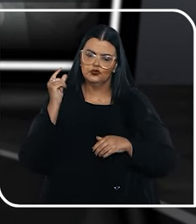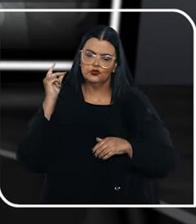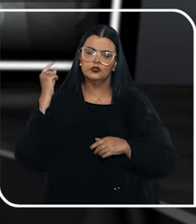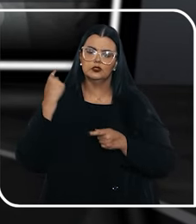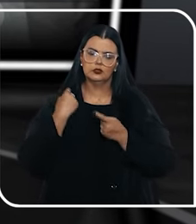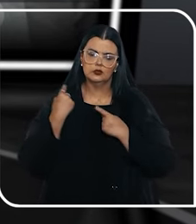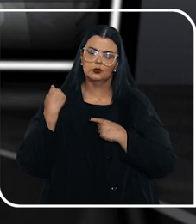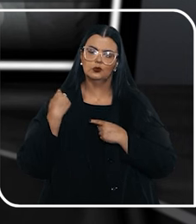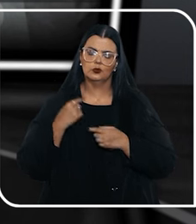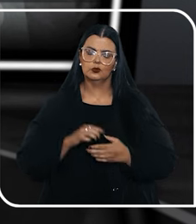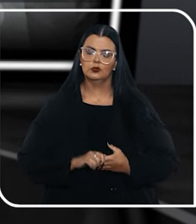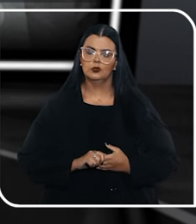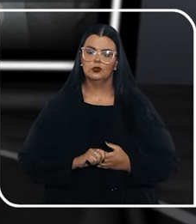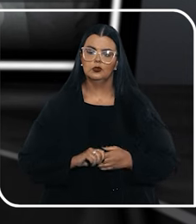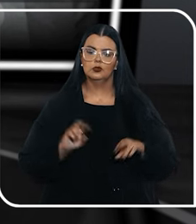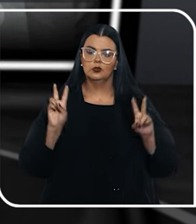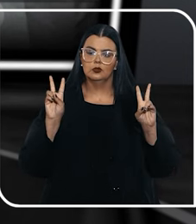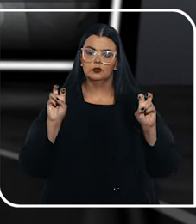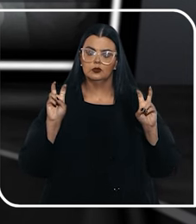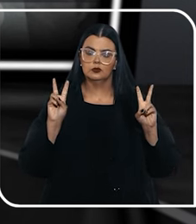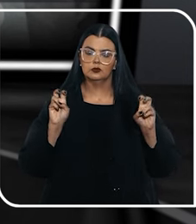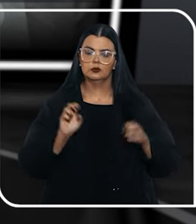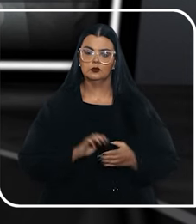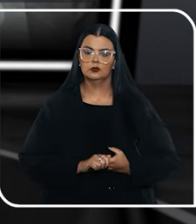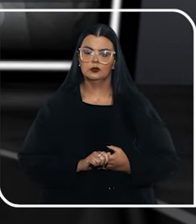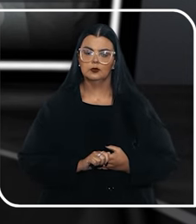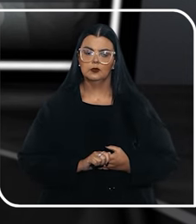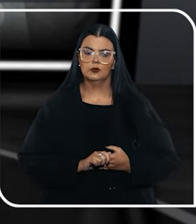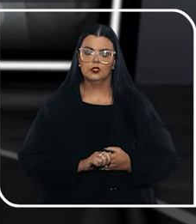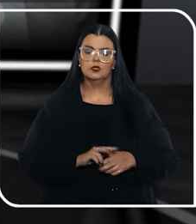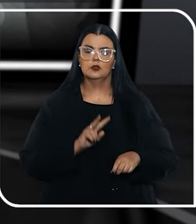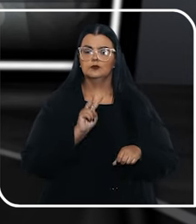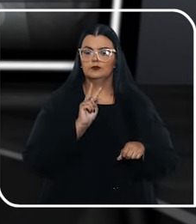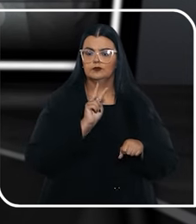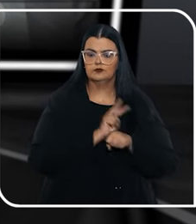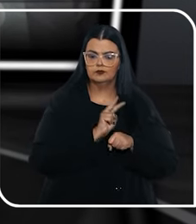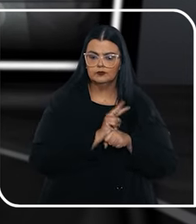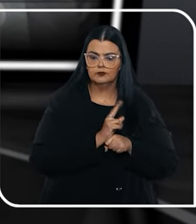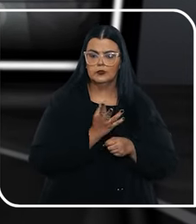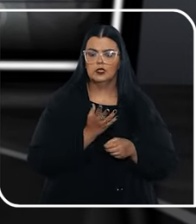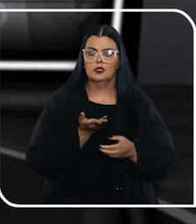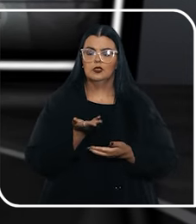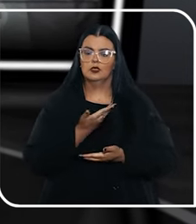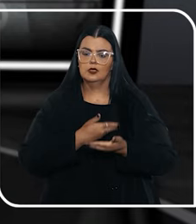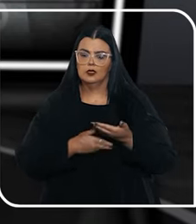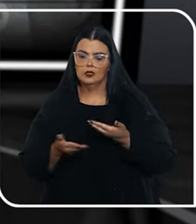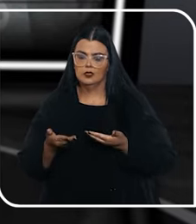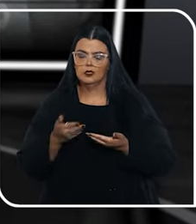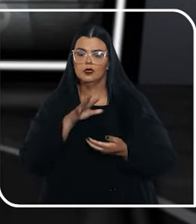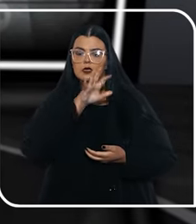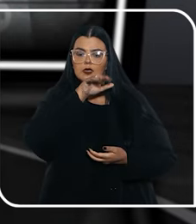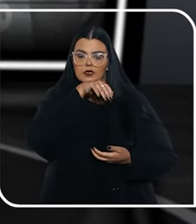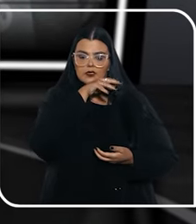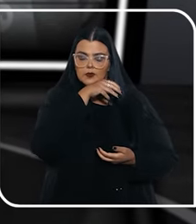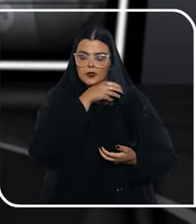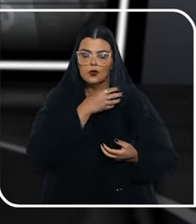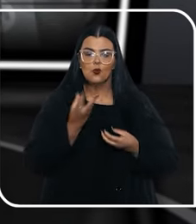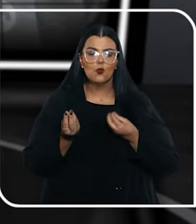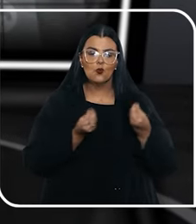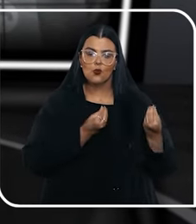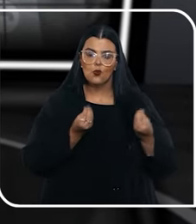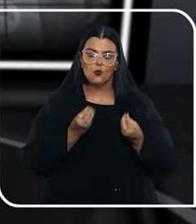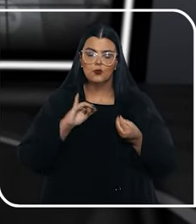antigo sobre guarda compartilhada de animais e como isso estava